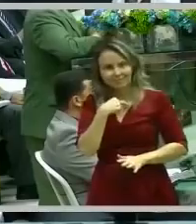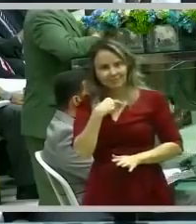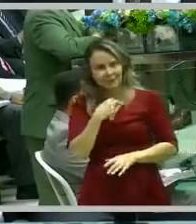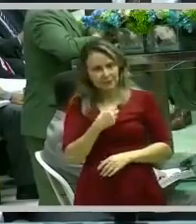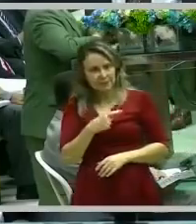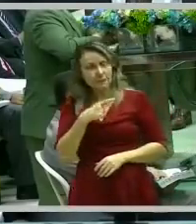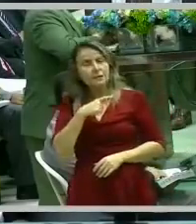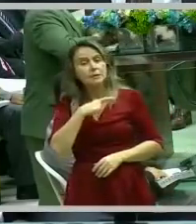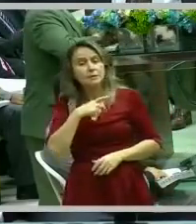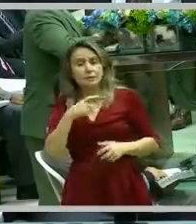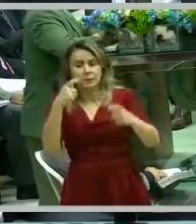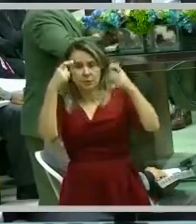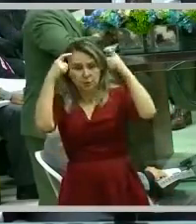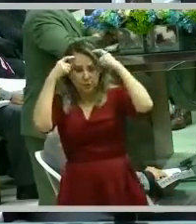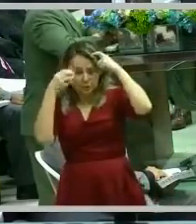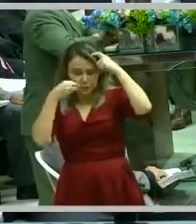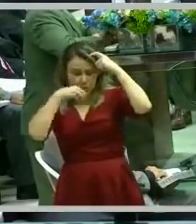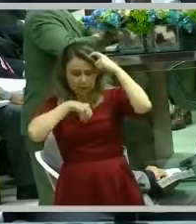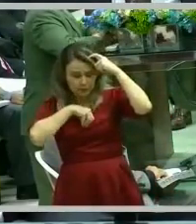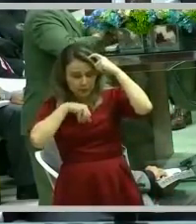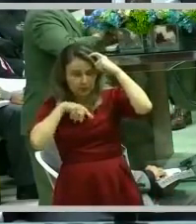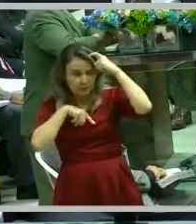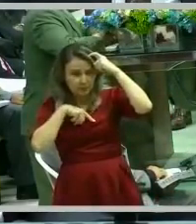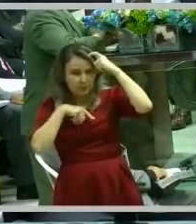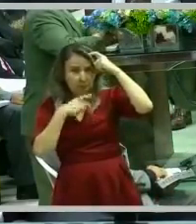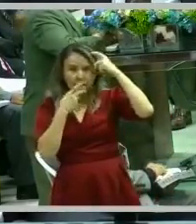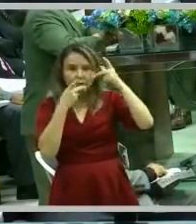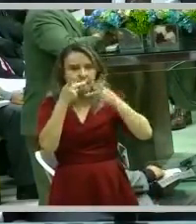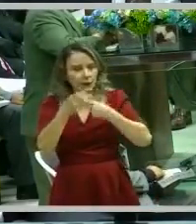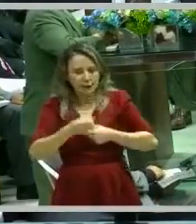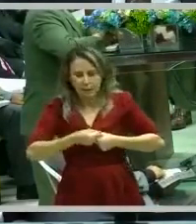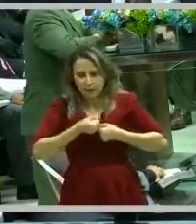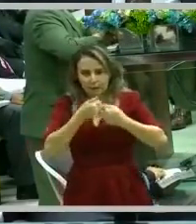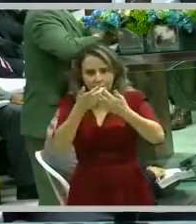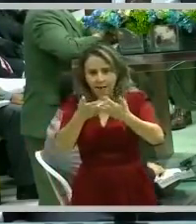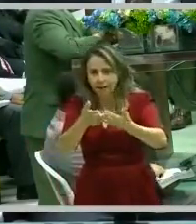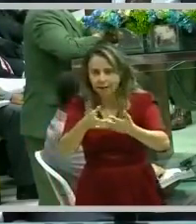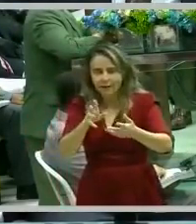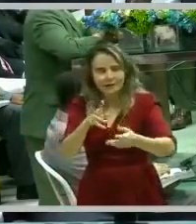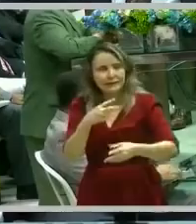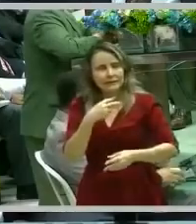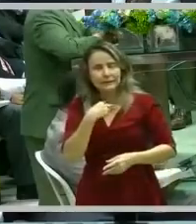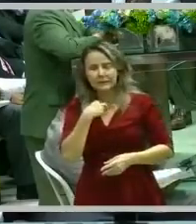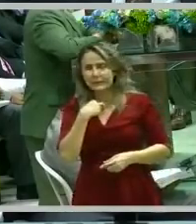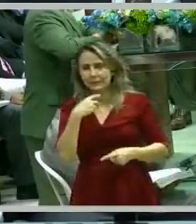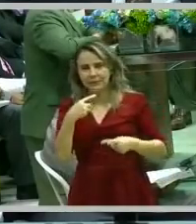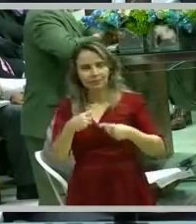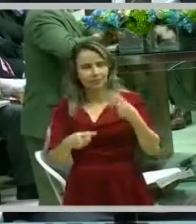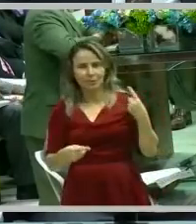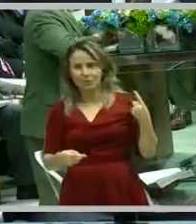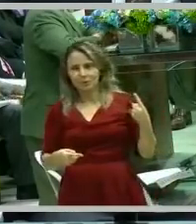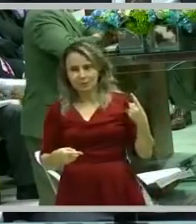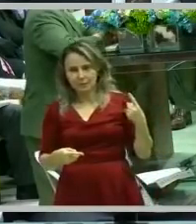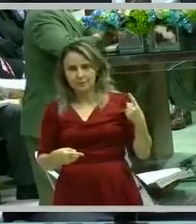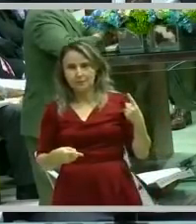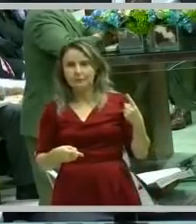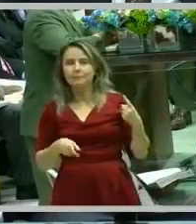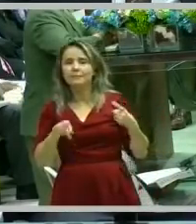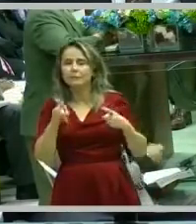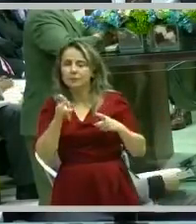impedem de você dizer, olha irmão, eu tenho esse urso. Olha irmão, eu tenho esse urso. Você não pode. Você tem que